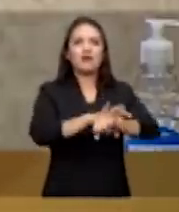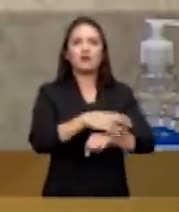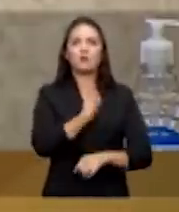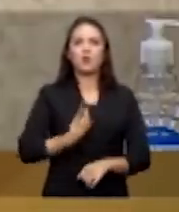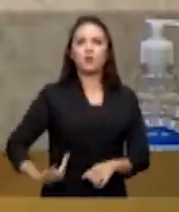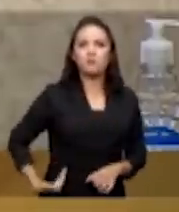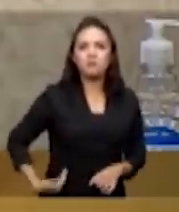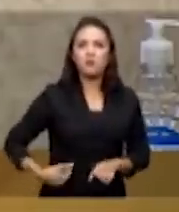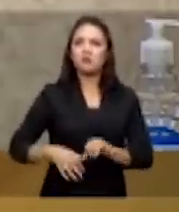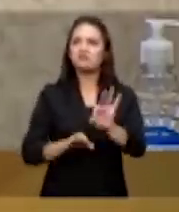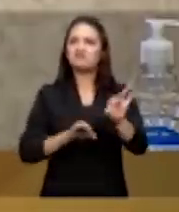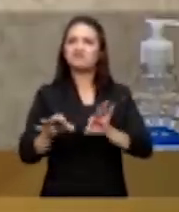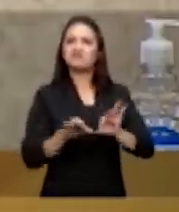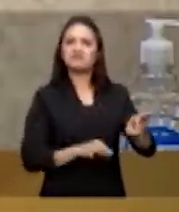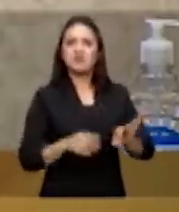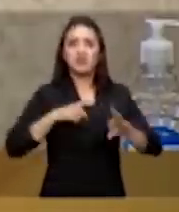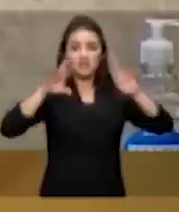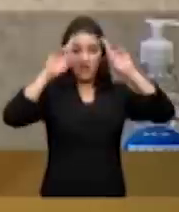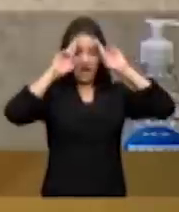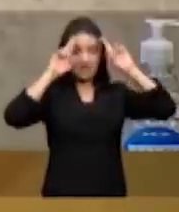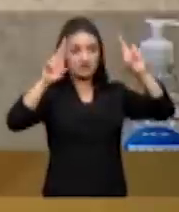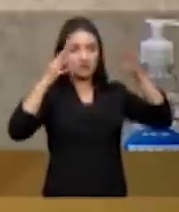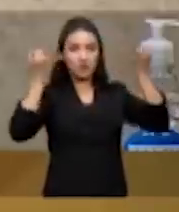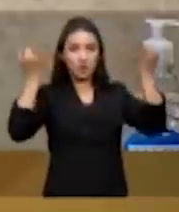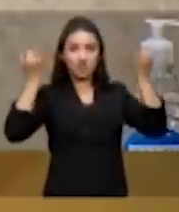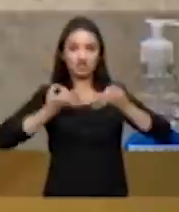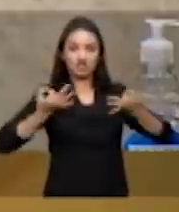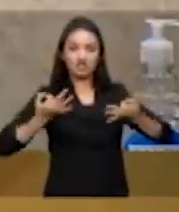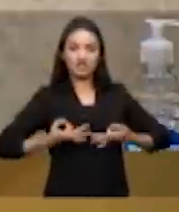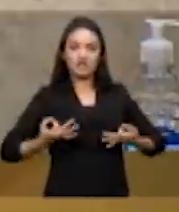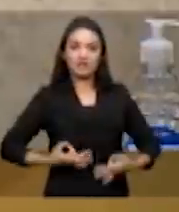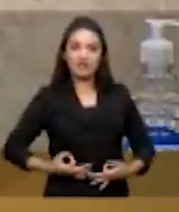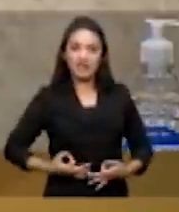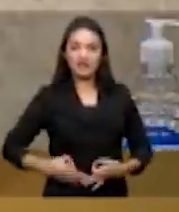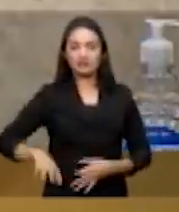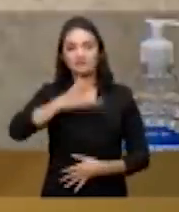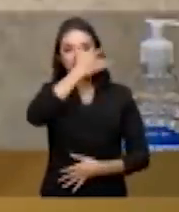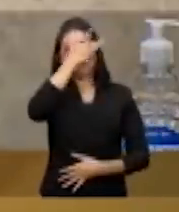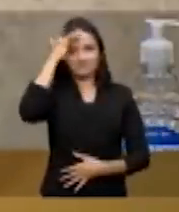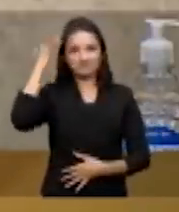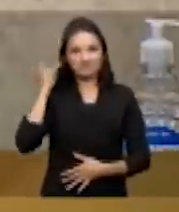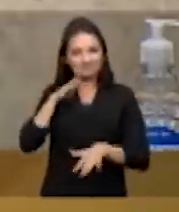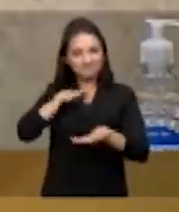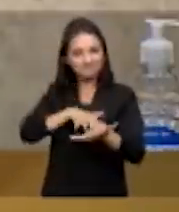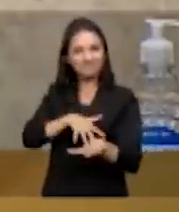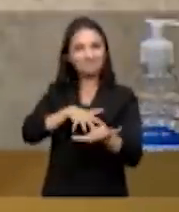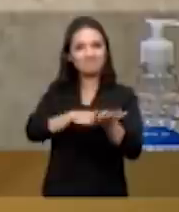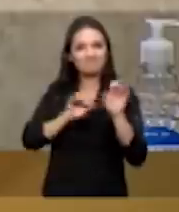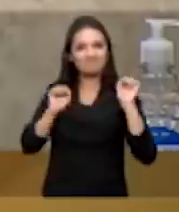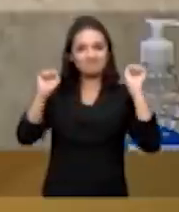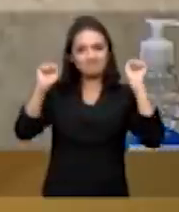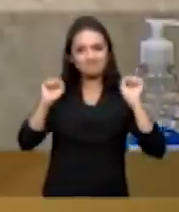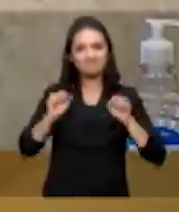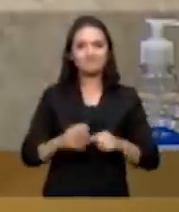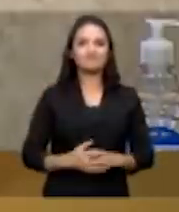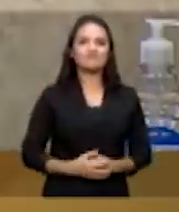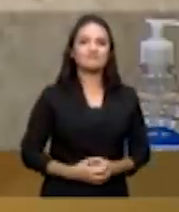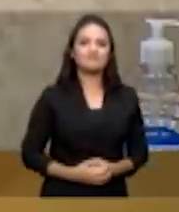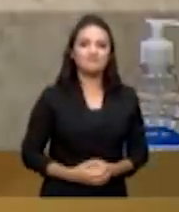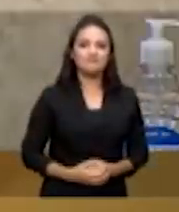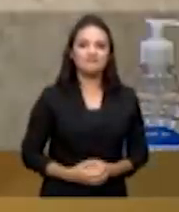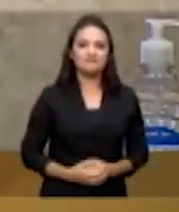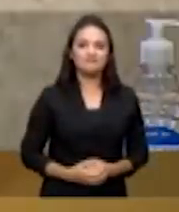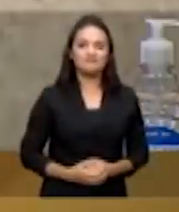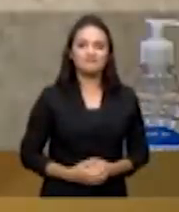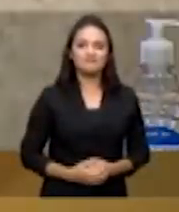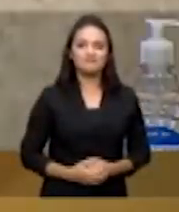integral respeito à dignidade dos manifestantes. Destaque-se, por seu